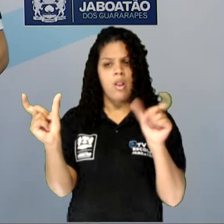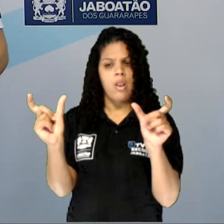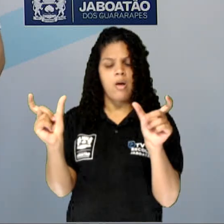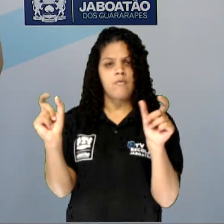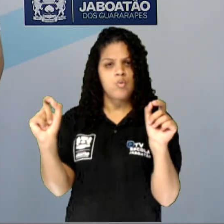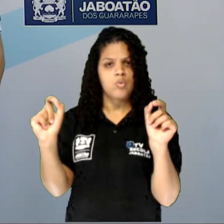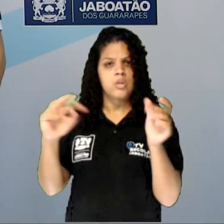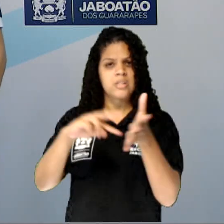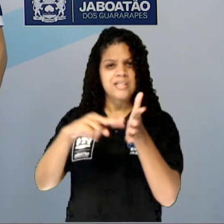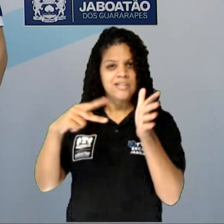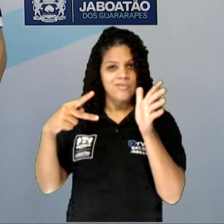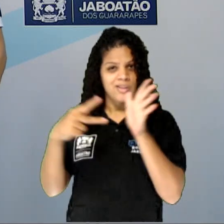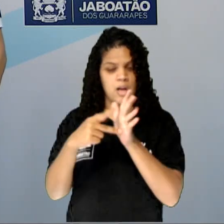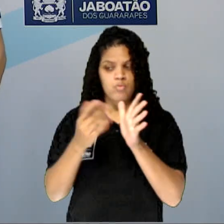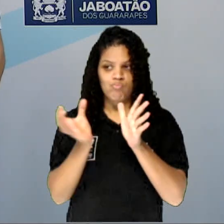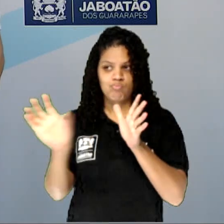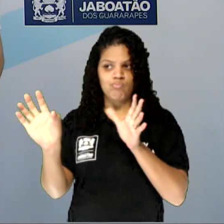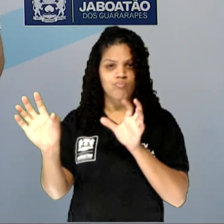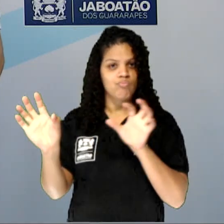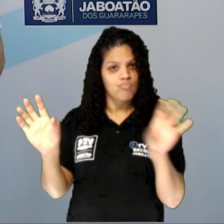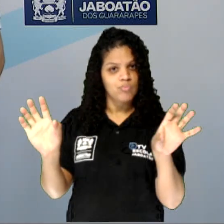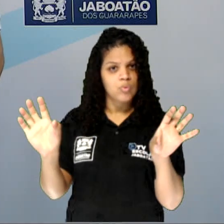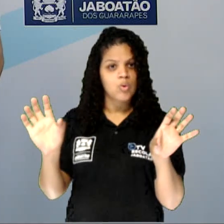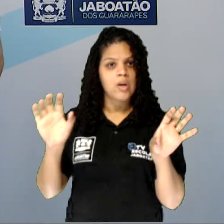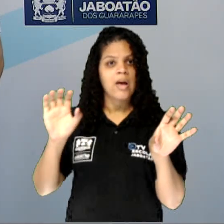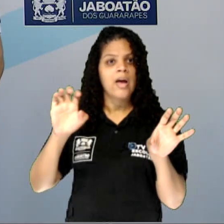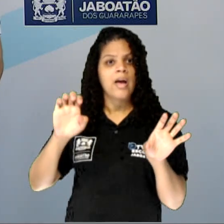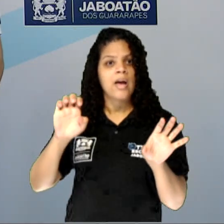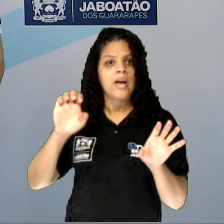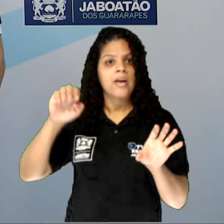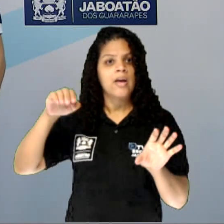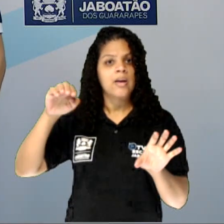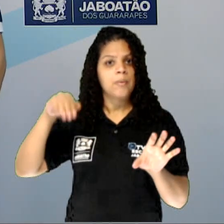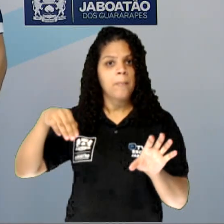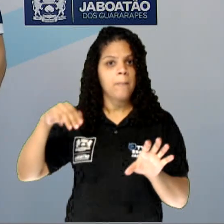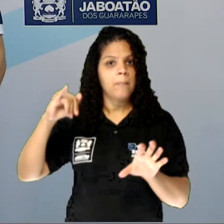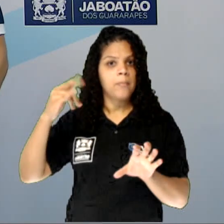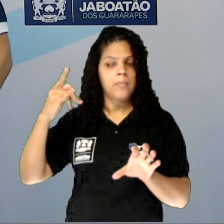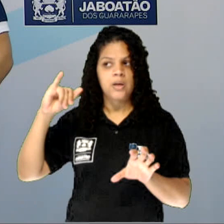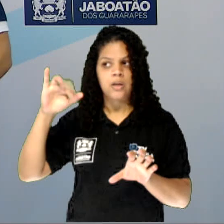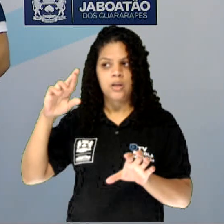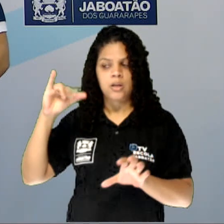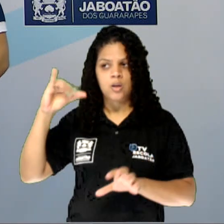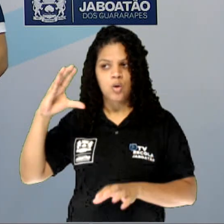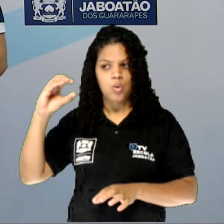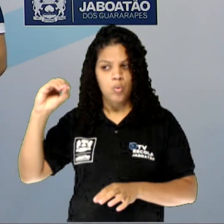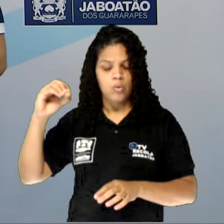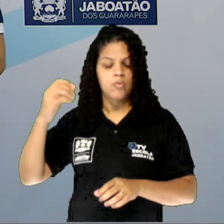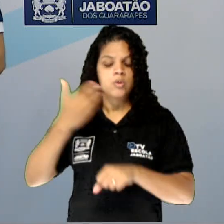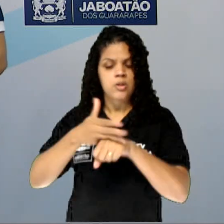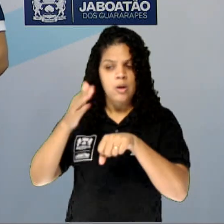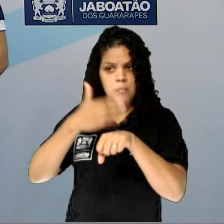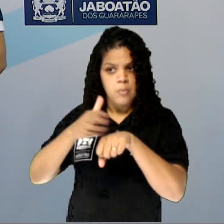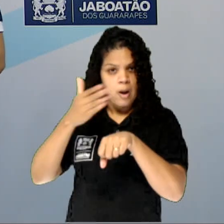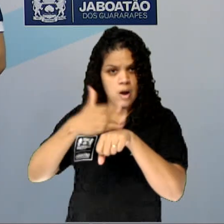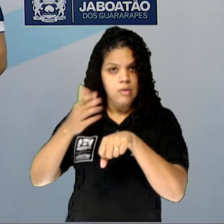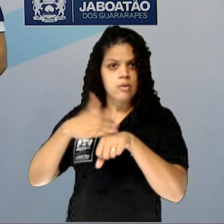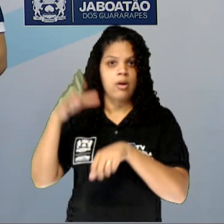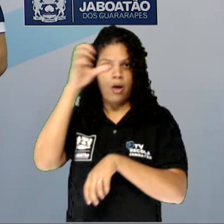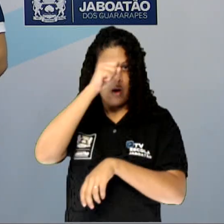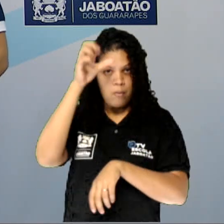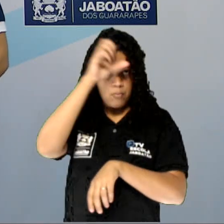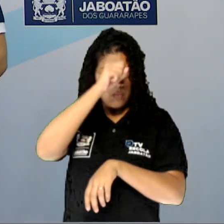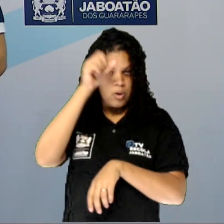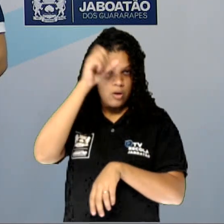tem um sentido. Aquilo que é empírico é algo que você aprende na prática. Você não tem uma comprovação científica, mas a tua